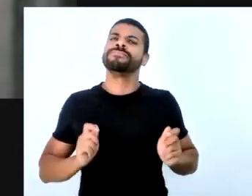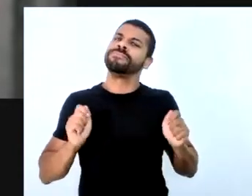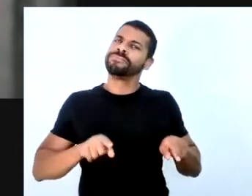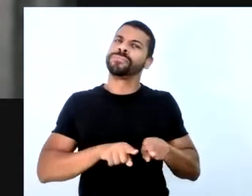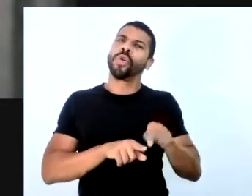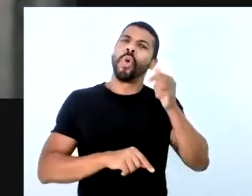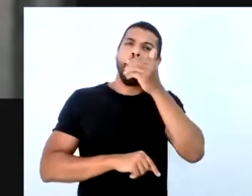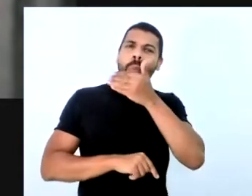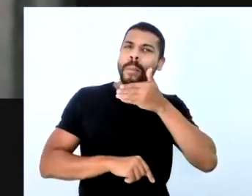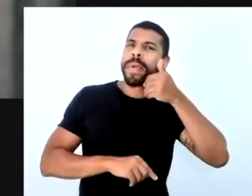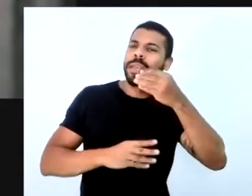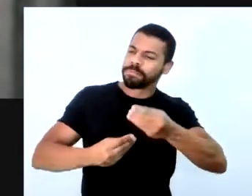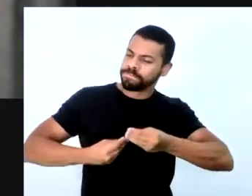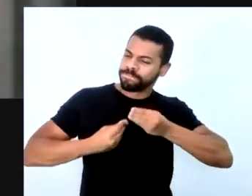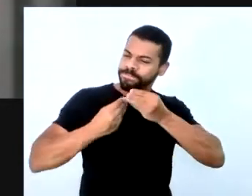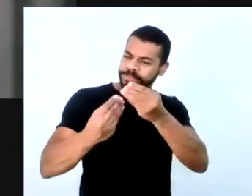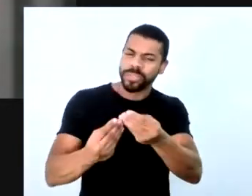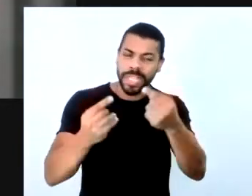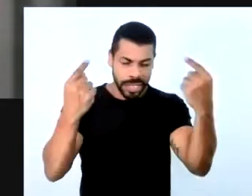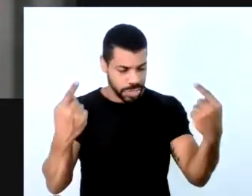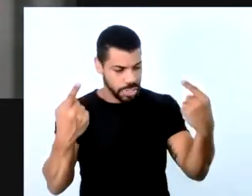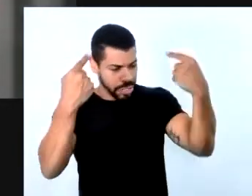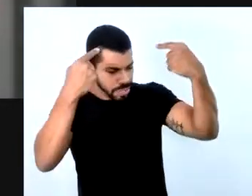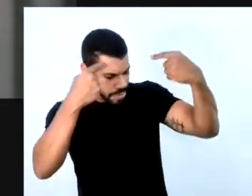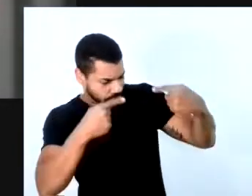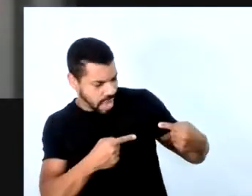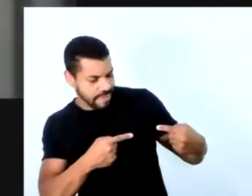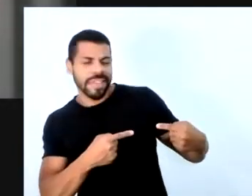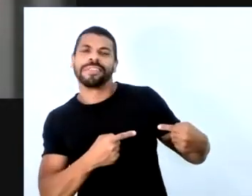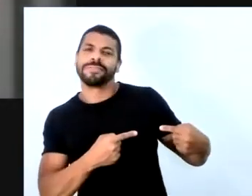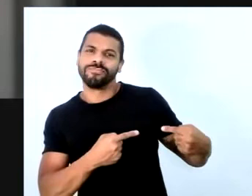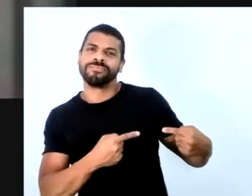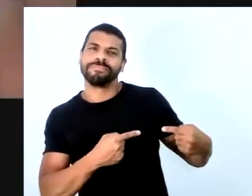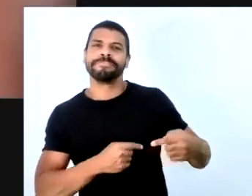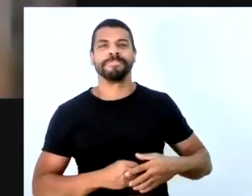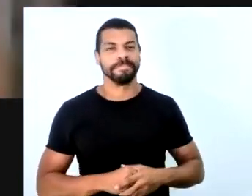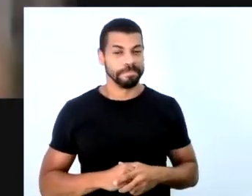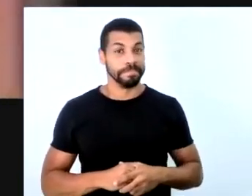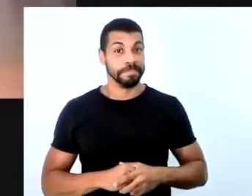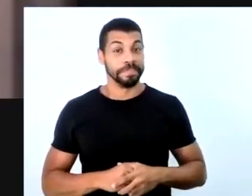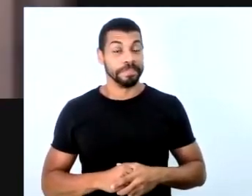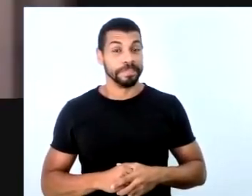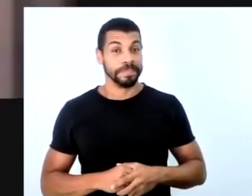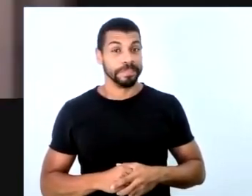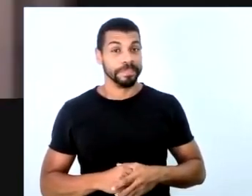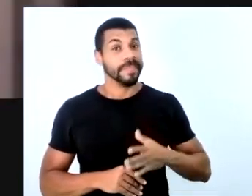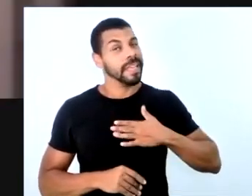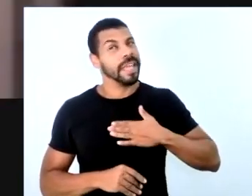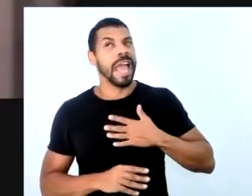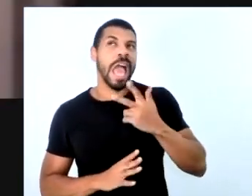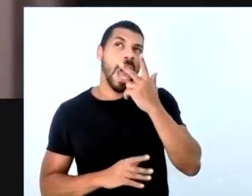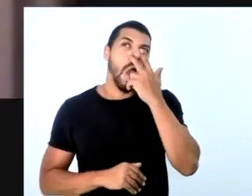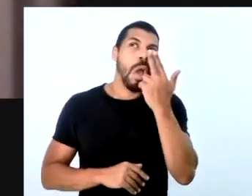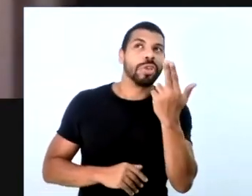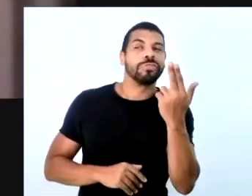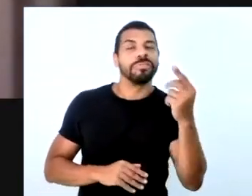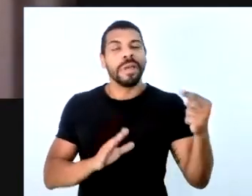uma postura de trabalho onde eu estivesse dando o meu melhor, onde eu me desafiasse como montador,